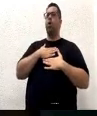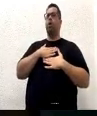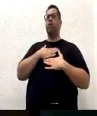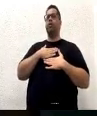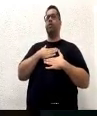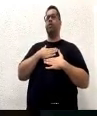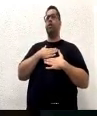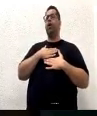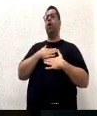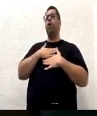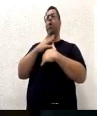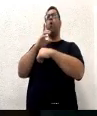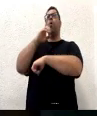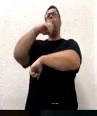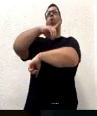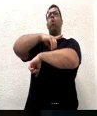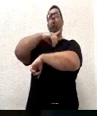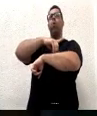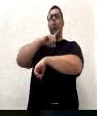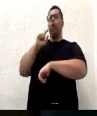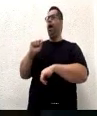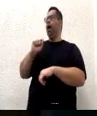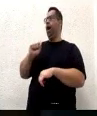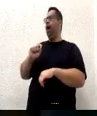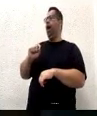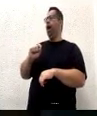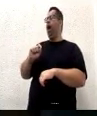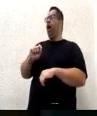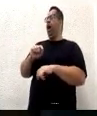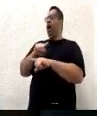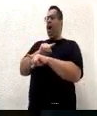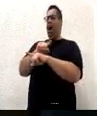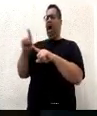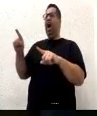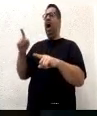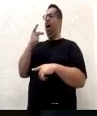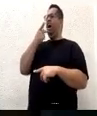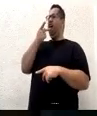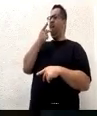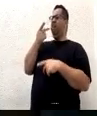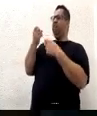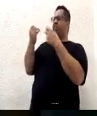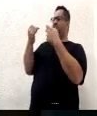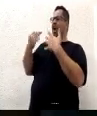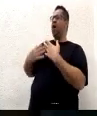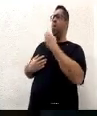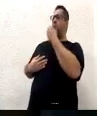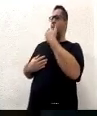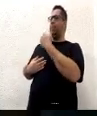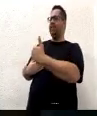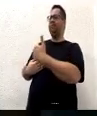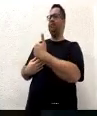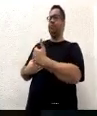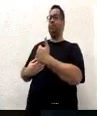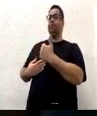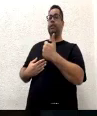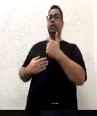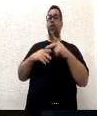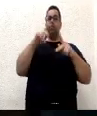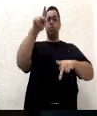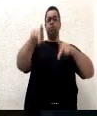que vocês nos orientou muito bem, é que a população precisa ter consciência